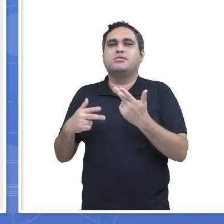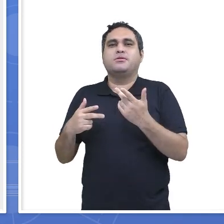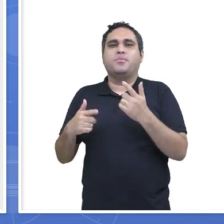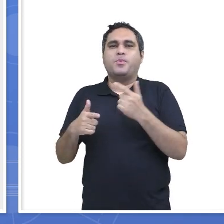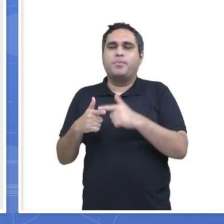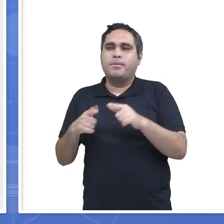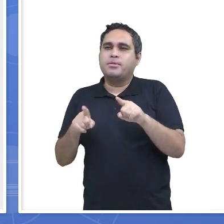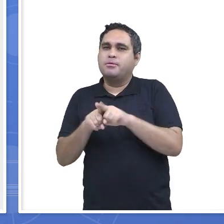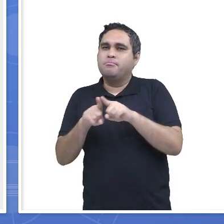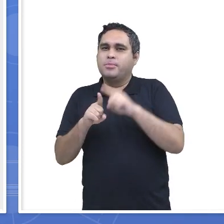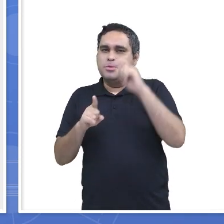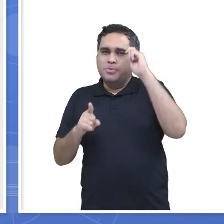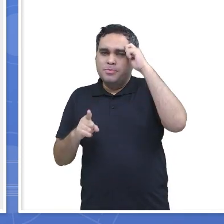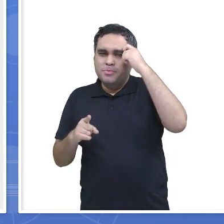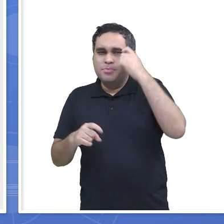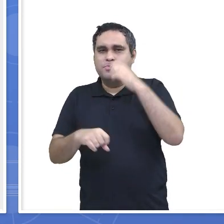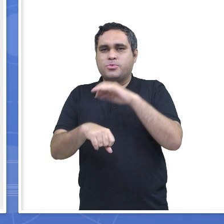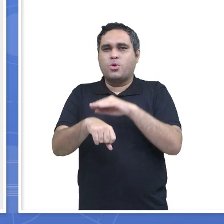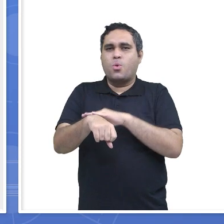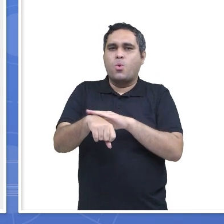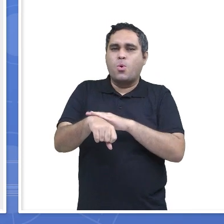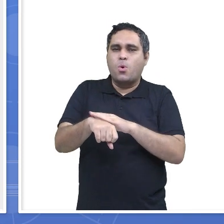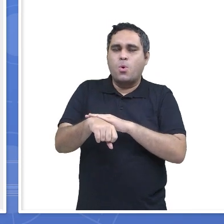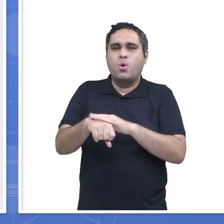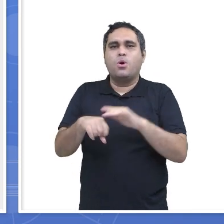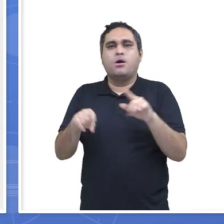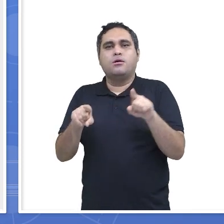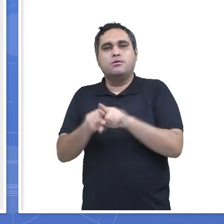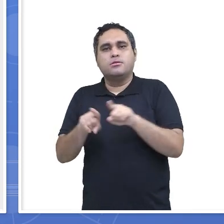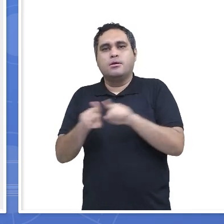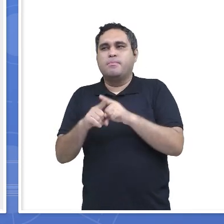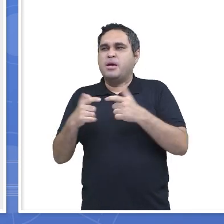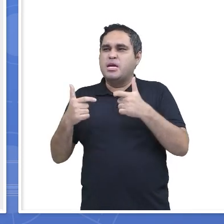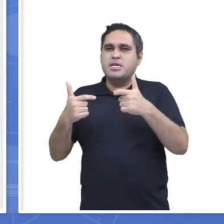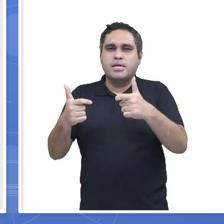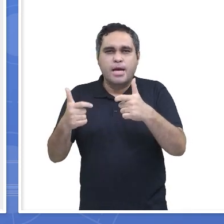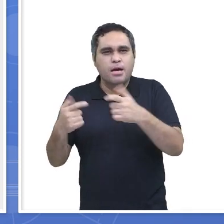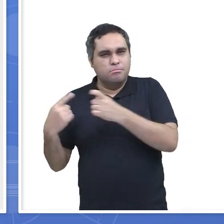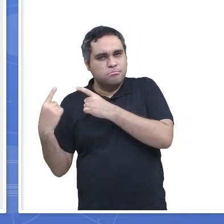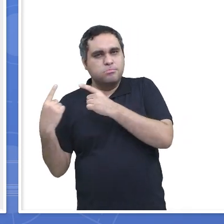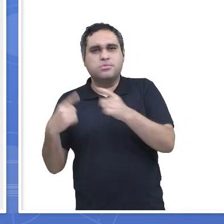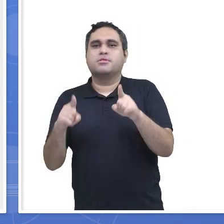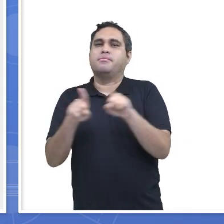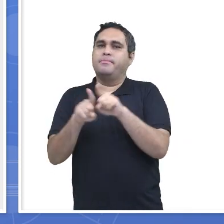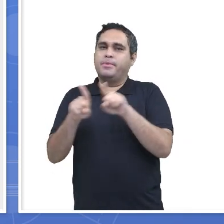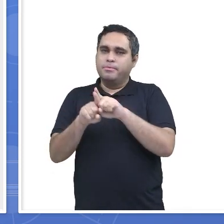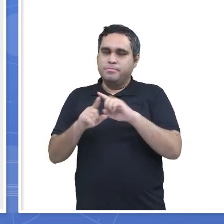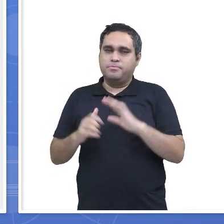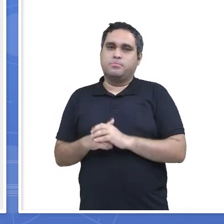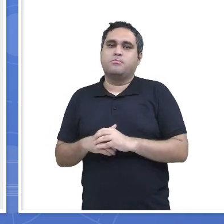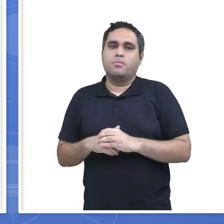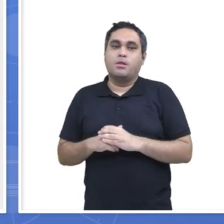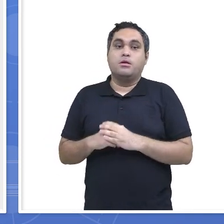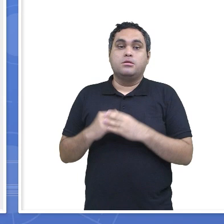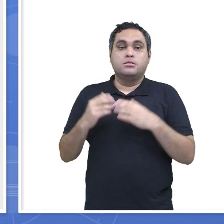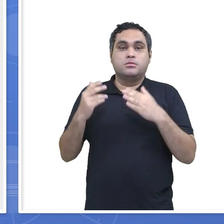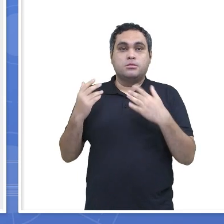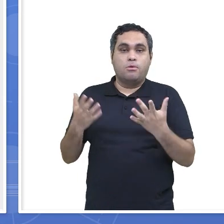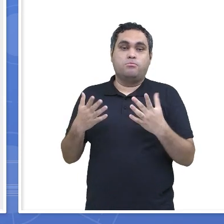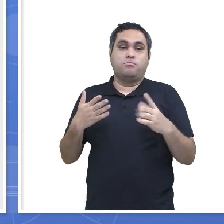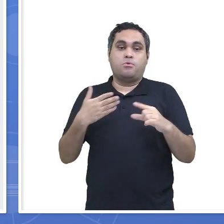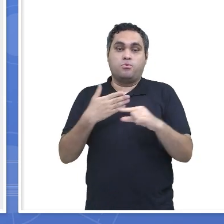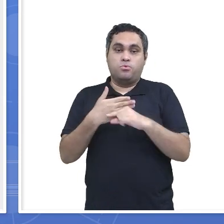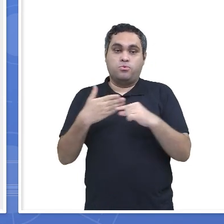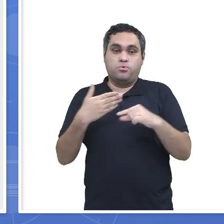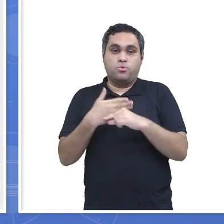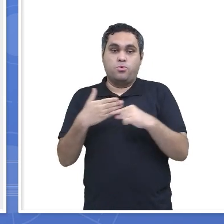questões raciais e também contra as guerras. Segundo Kohn, renomada cientista